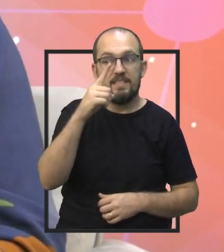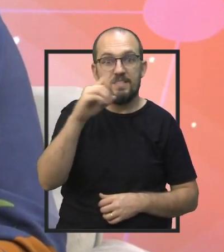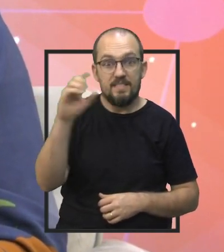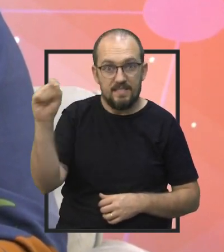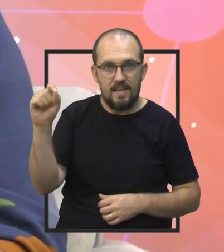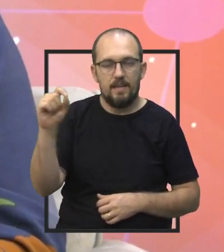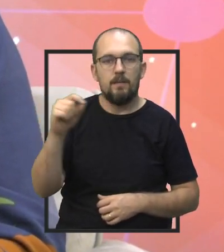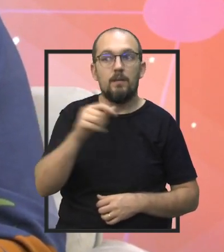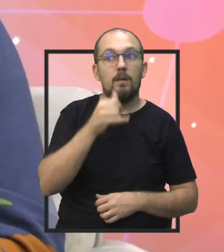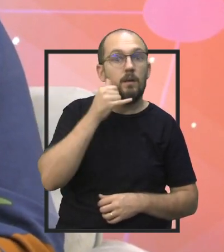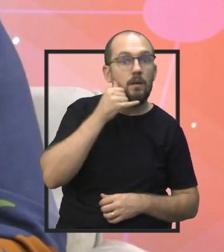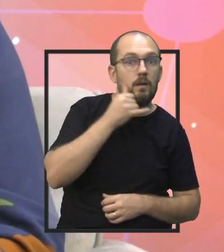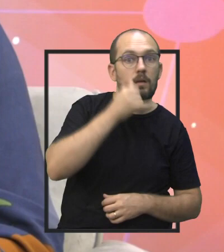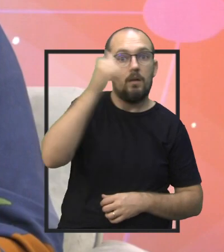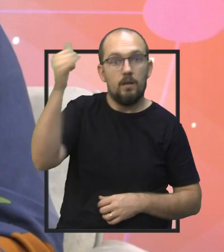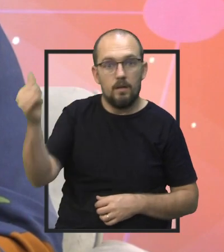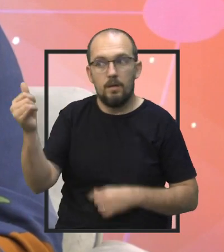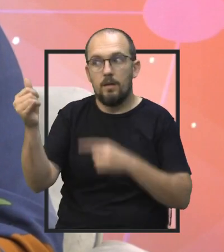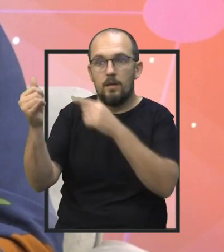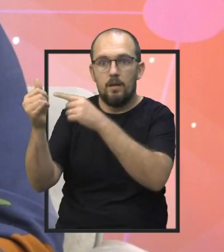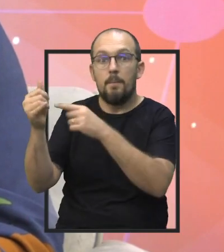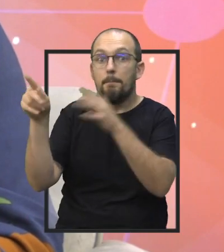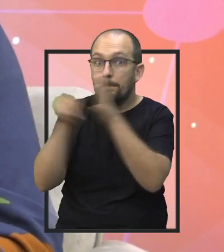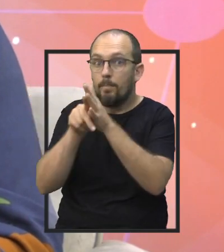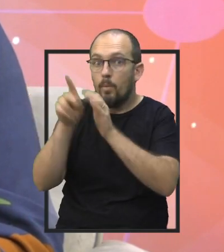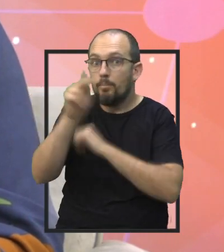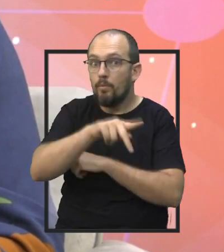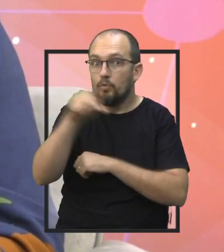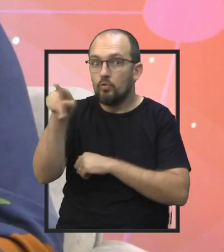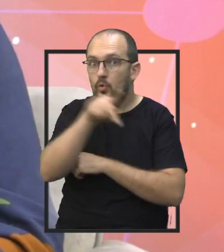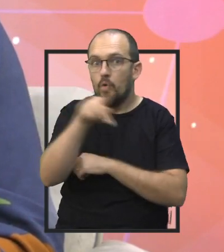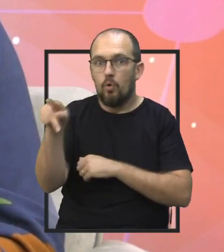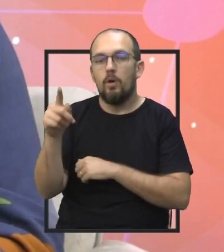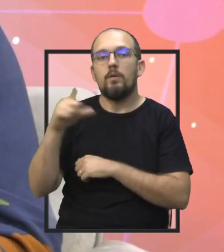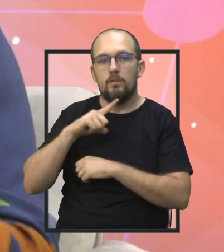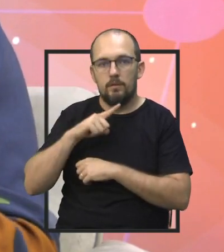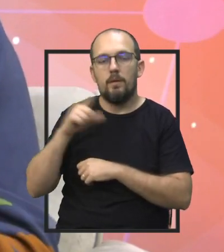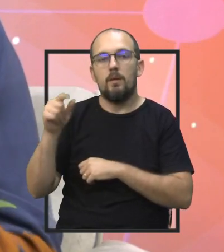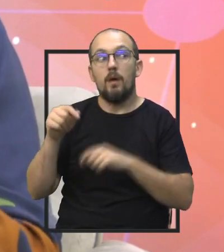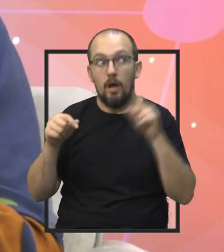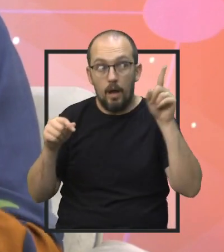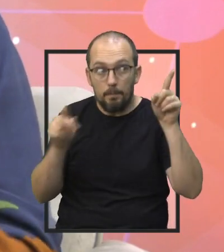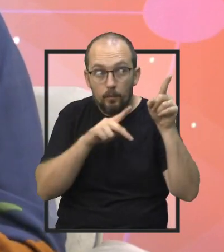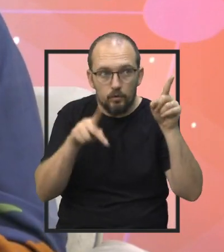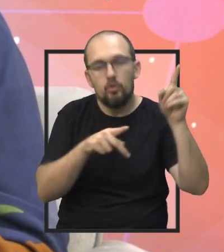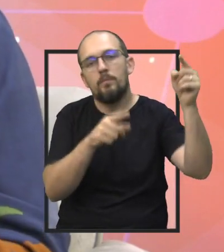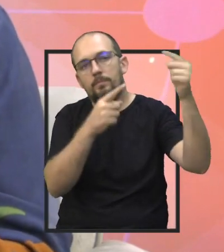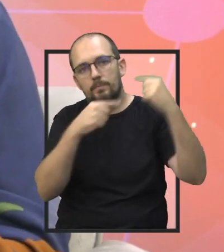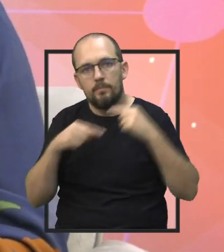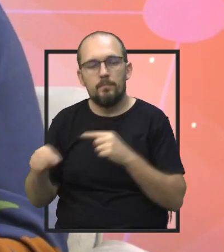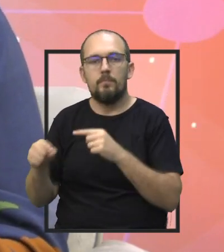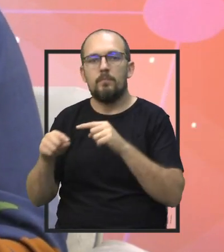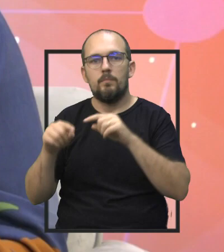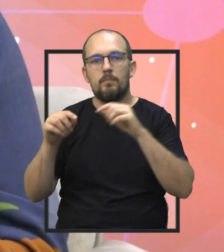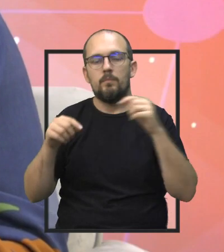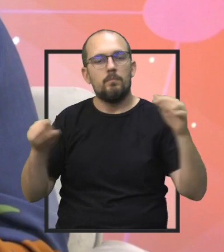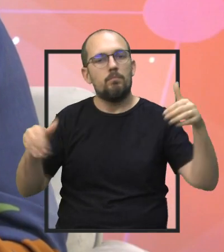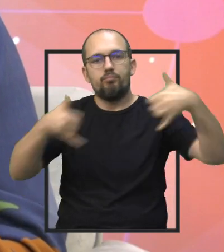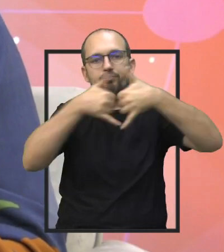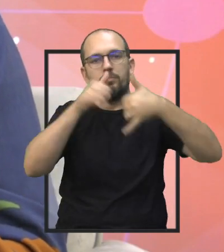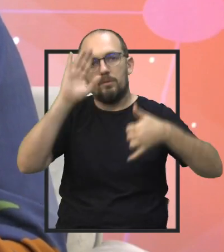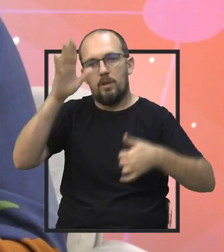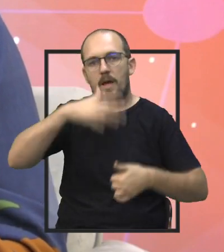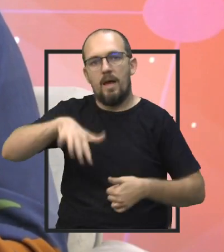canal, quando ele liga, existe um canal específico dos professores para poder fazer essa denúncia, assim como os servidores da área de